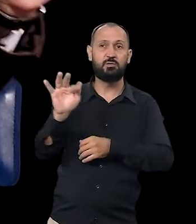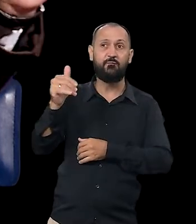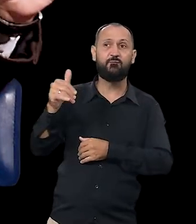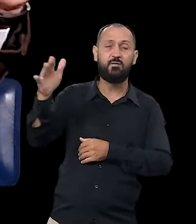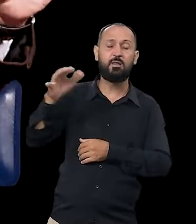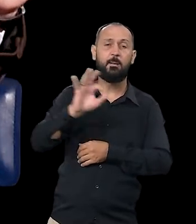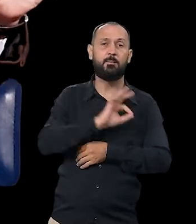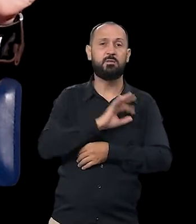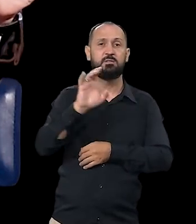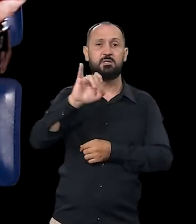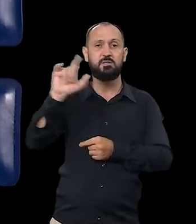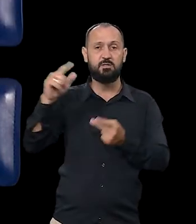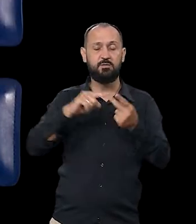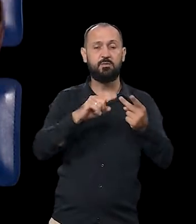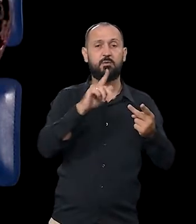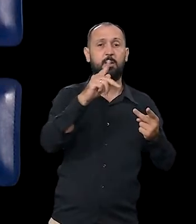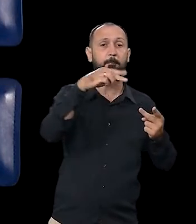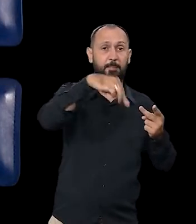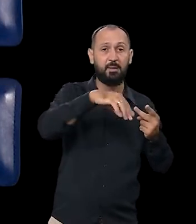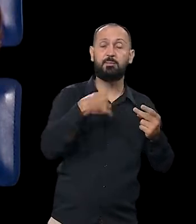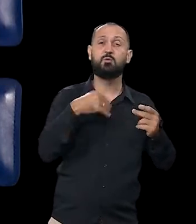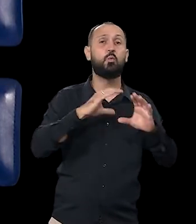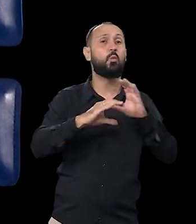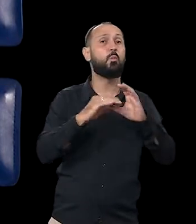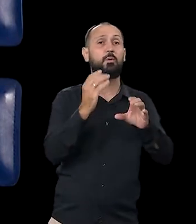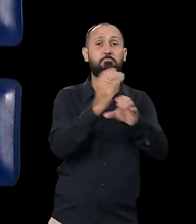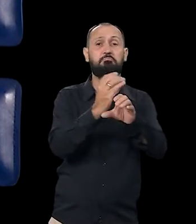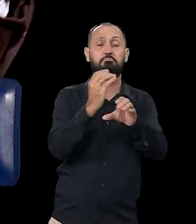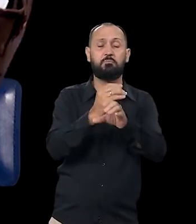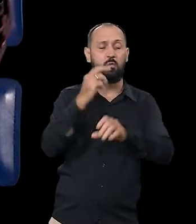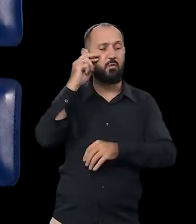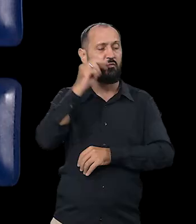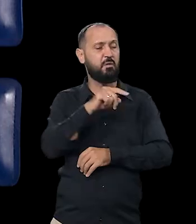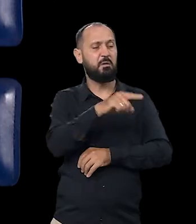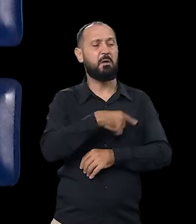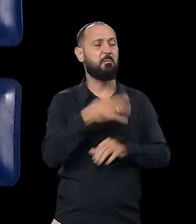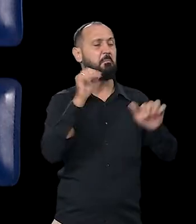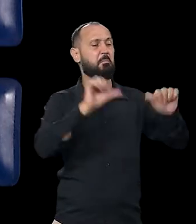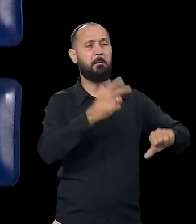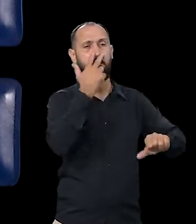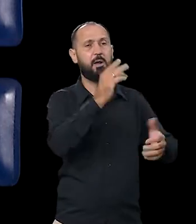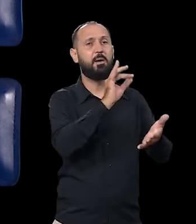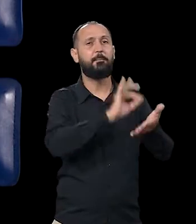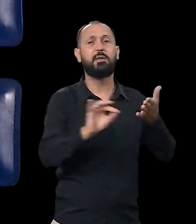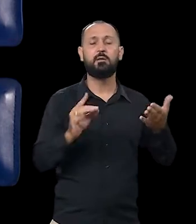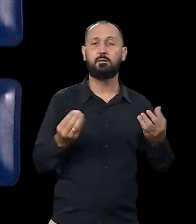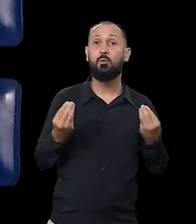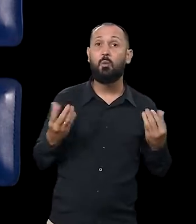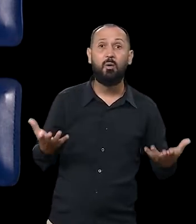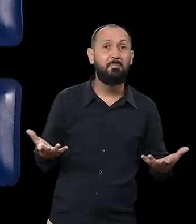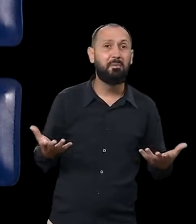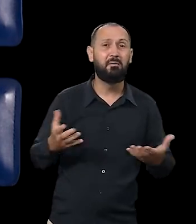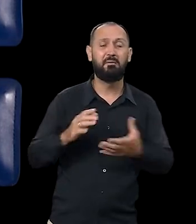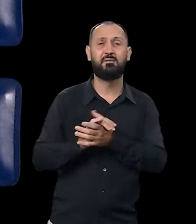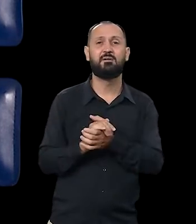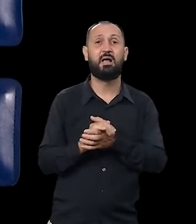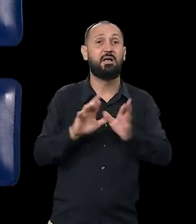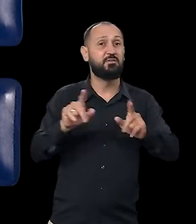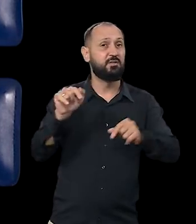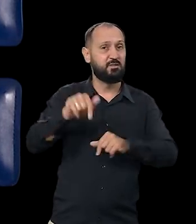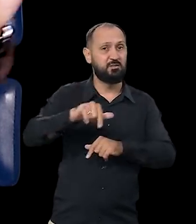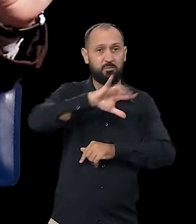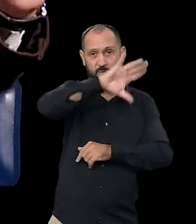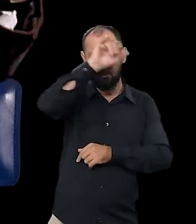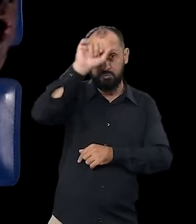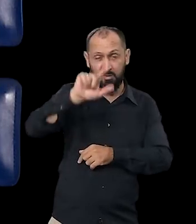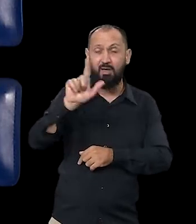temos estados da federação em que a Polícia Civil e a Polícia Militar eles não conversam. Um enxerga no outro o seu pior inimigo.